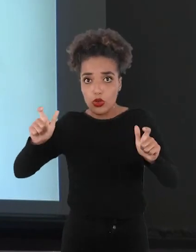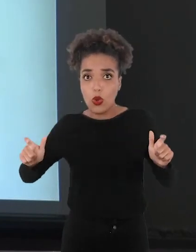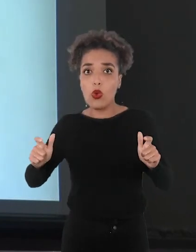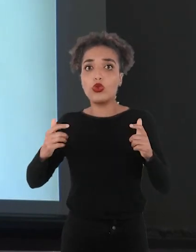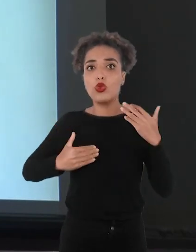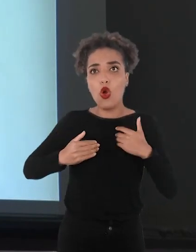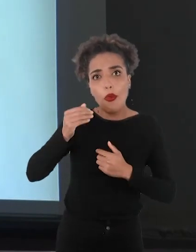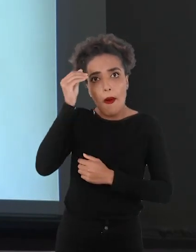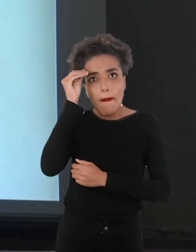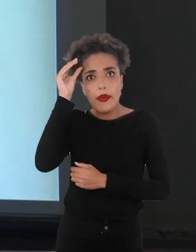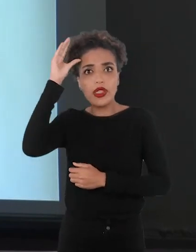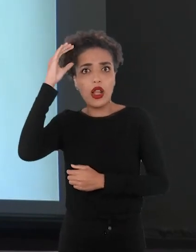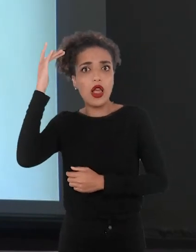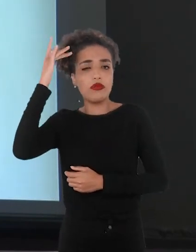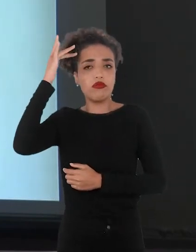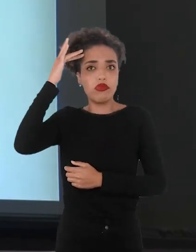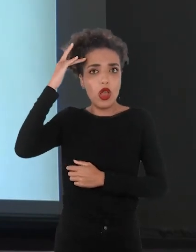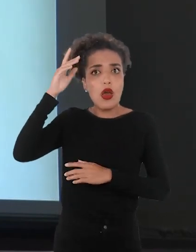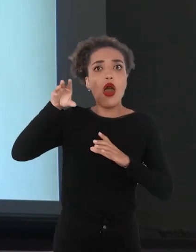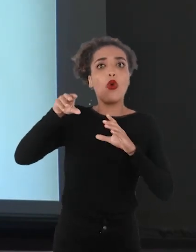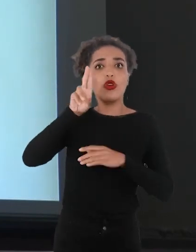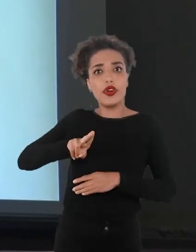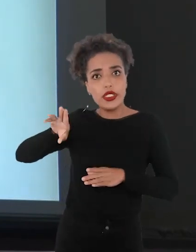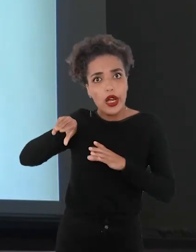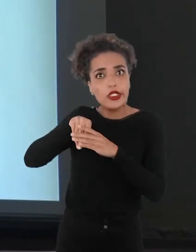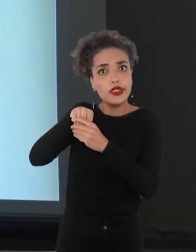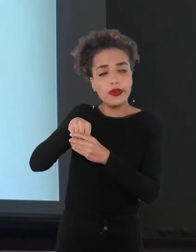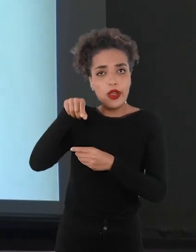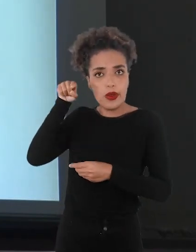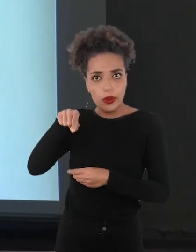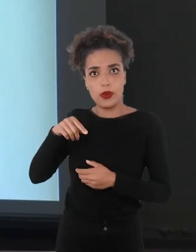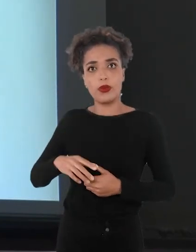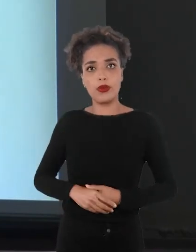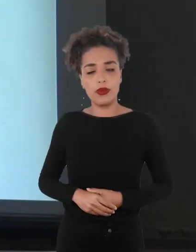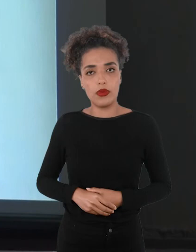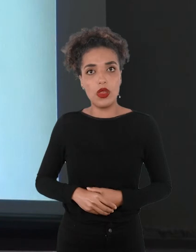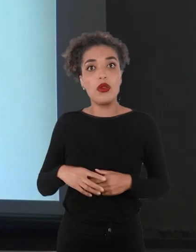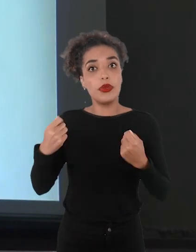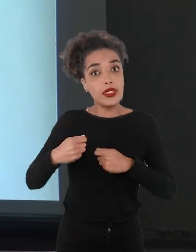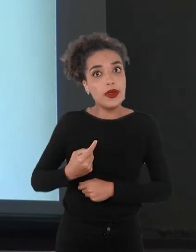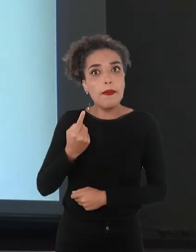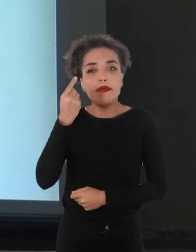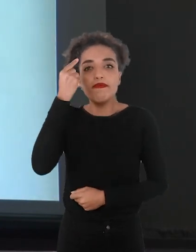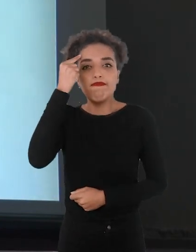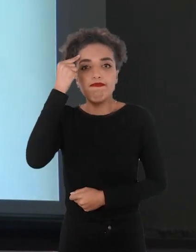essas mentalidades dentro das universidades. Então, pensar, né,